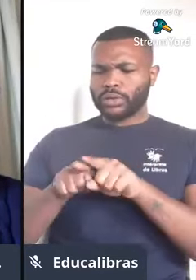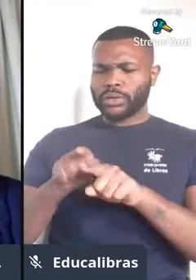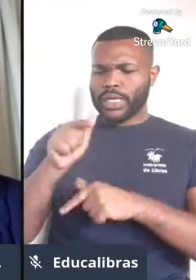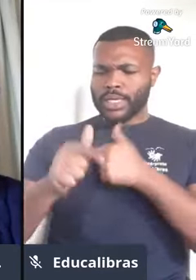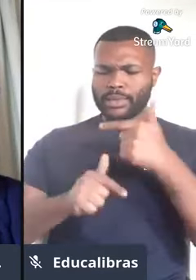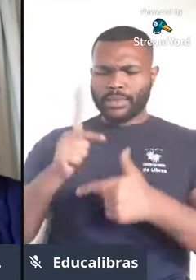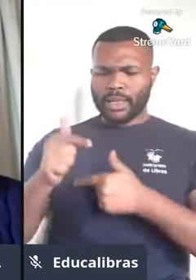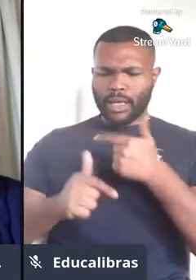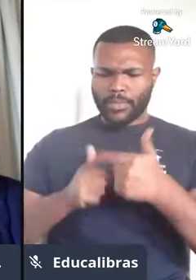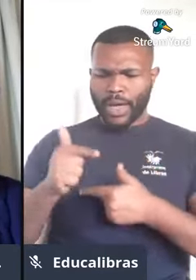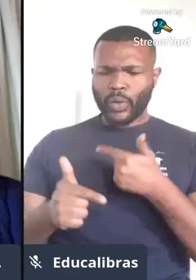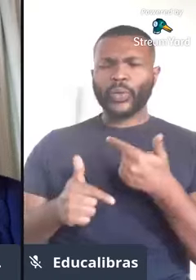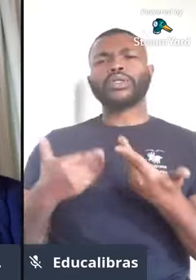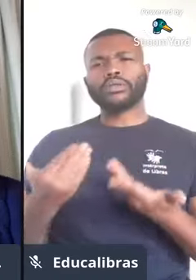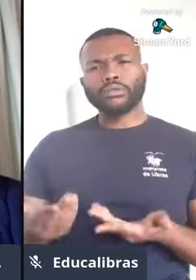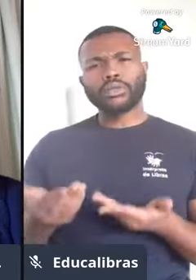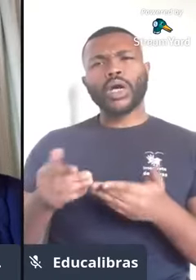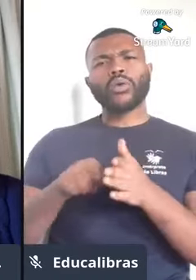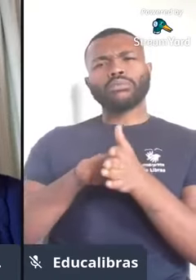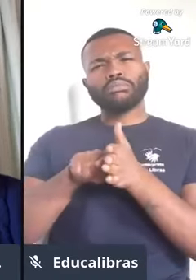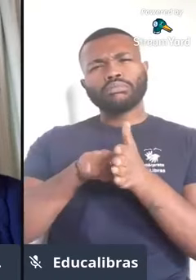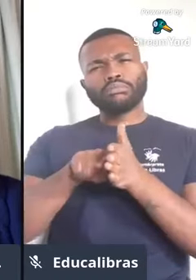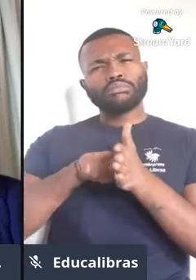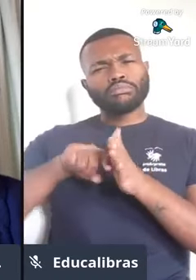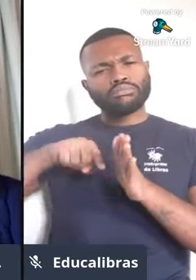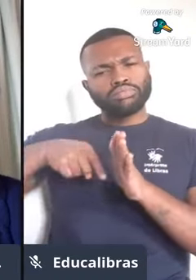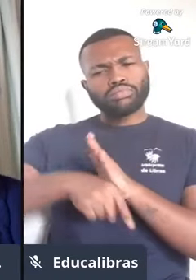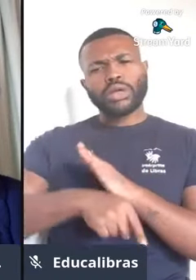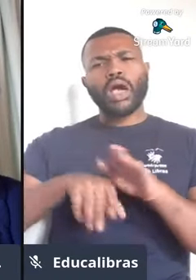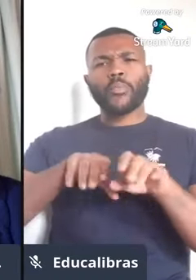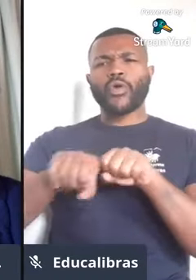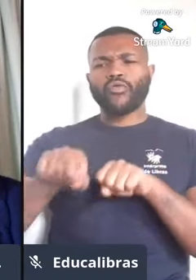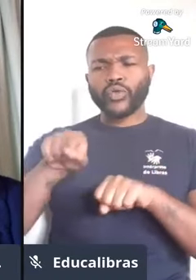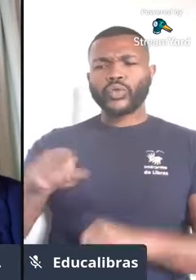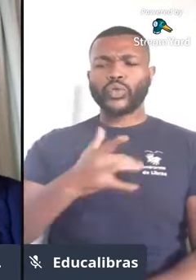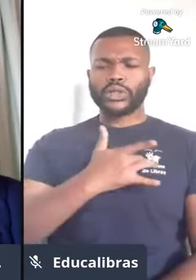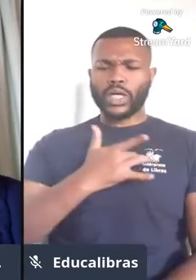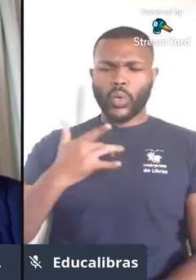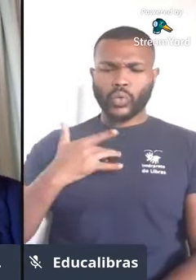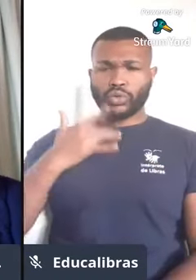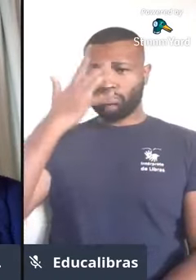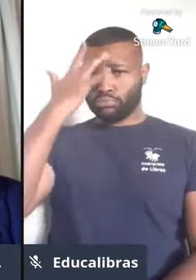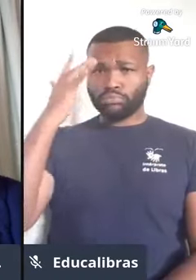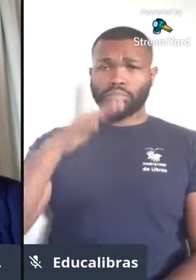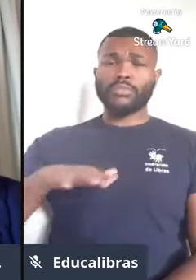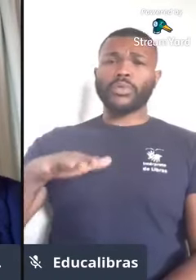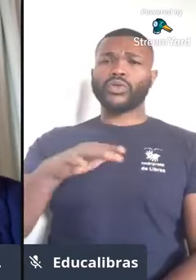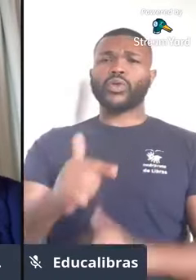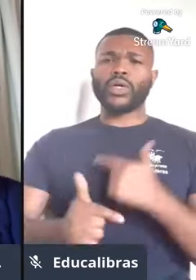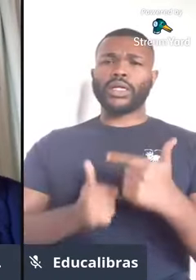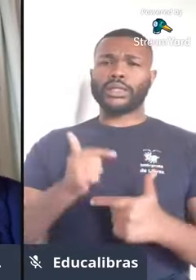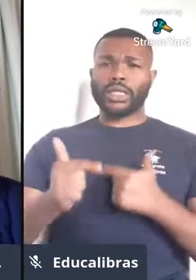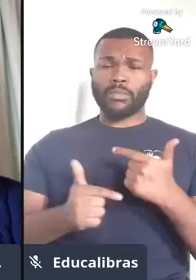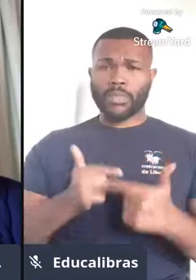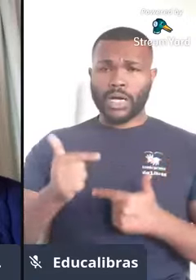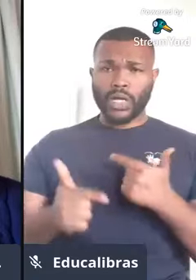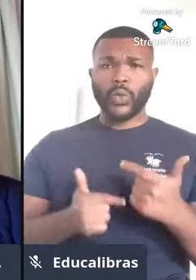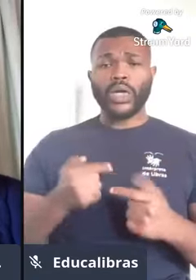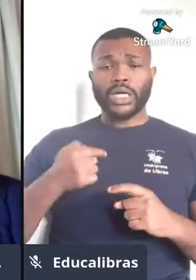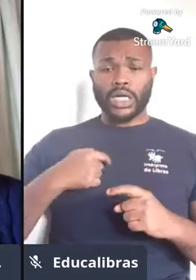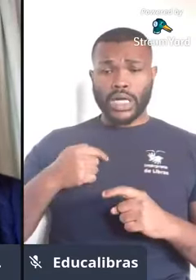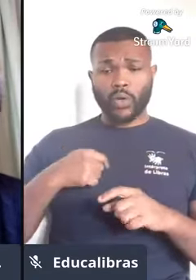me especializando nessas questões em saúde do trabalhador. Eu tenho o título de especialista em medicina do